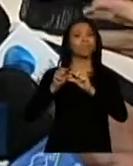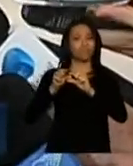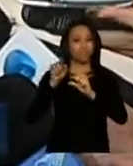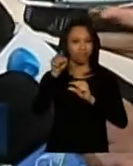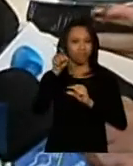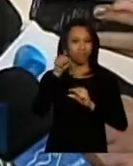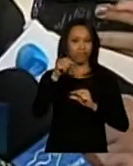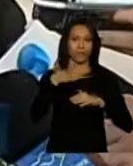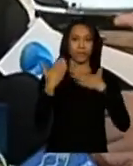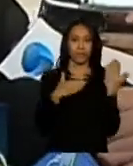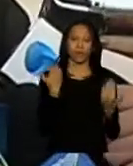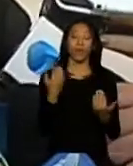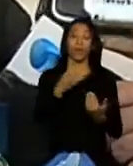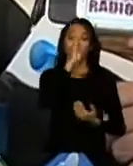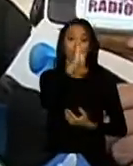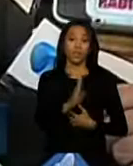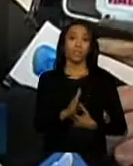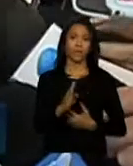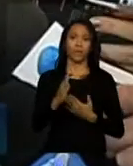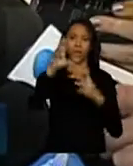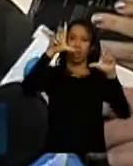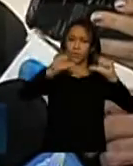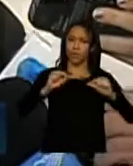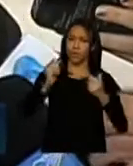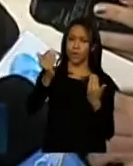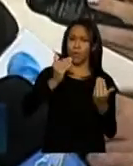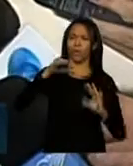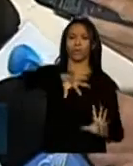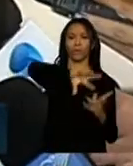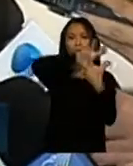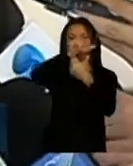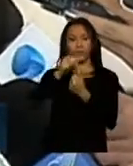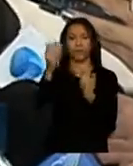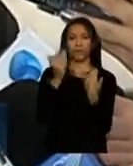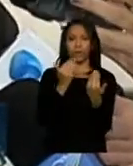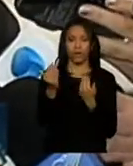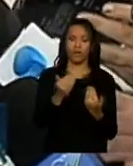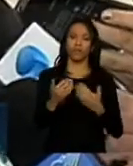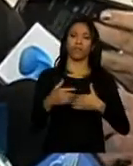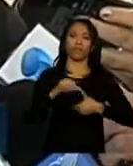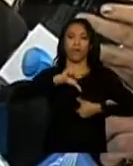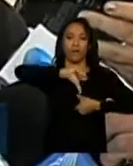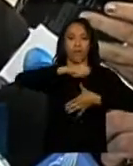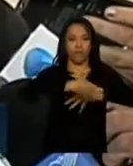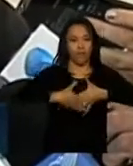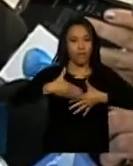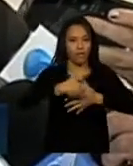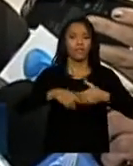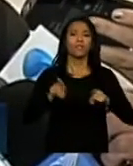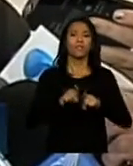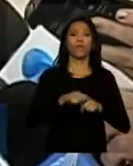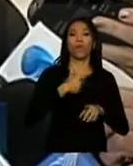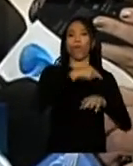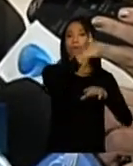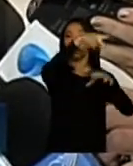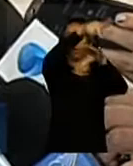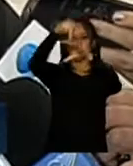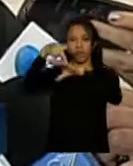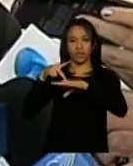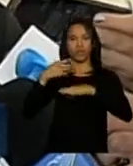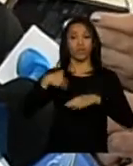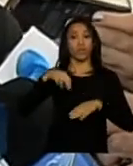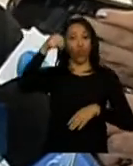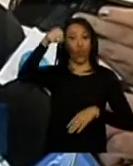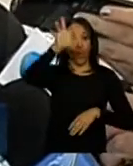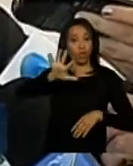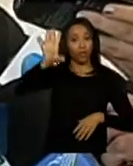se o Brasil reduziu mais do que o mundo, mais do que a América Latina, né, e mais do que os países de renda média alta. O Nordeste brasileiro reduziu mais